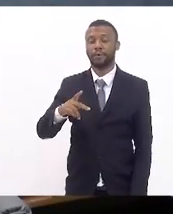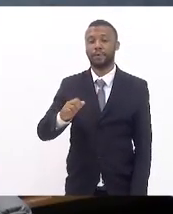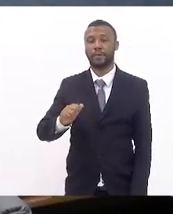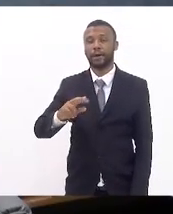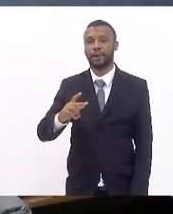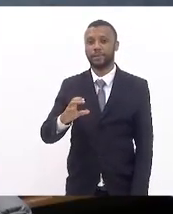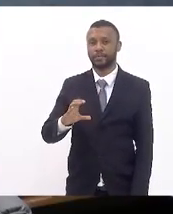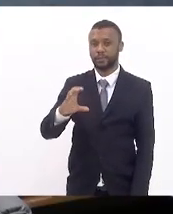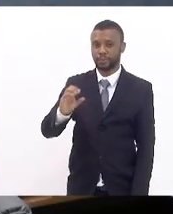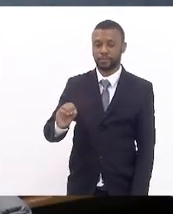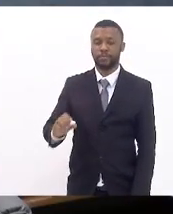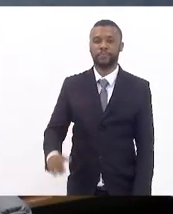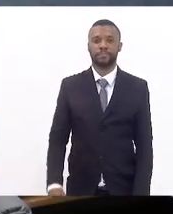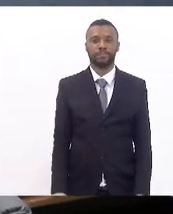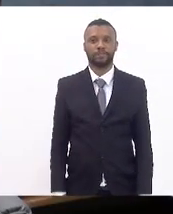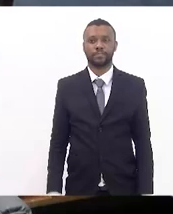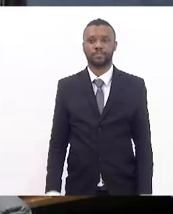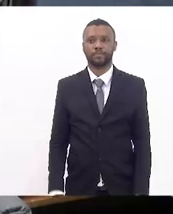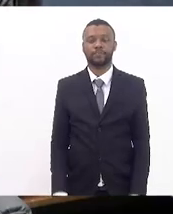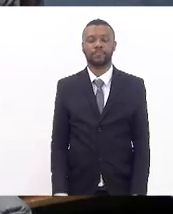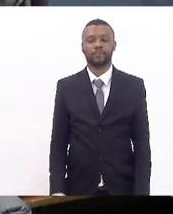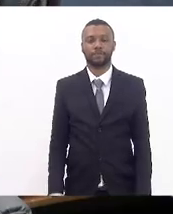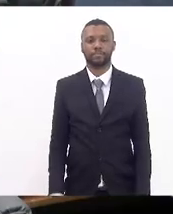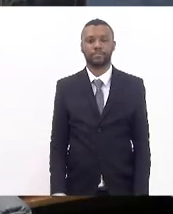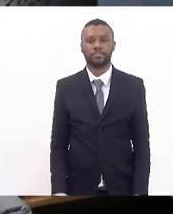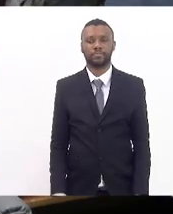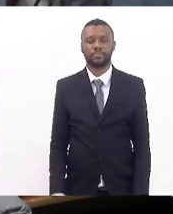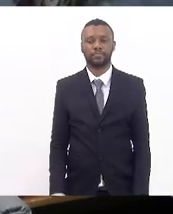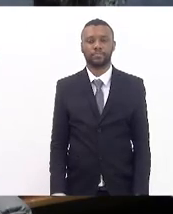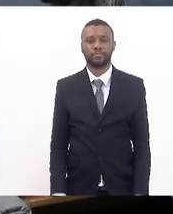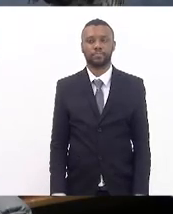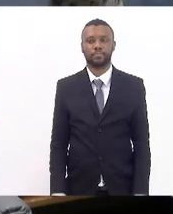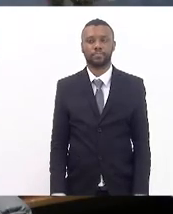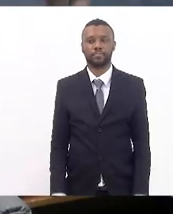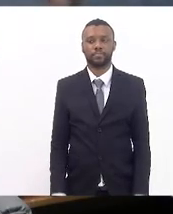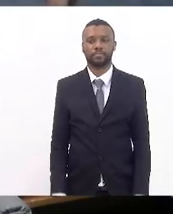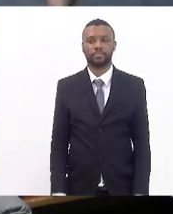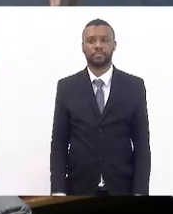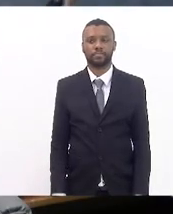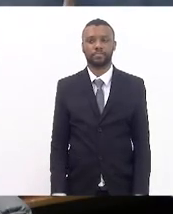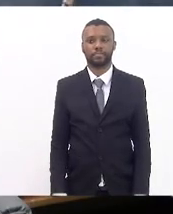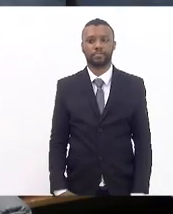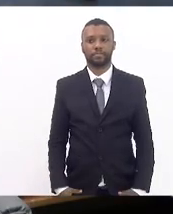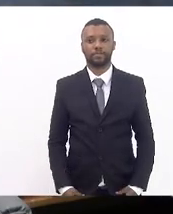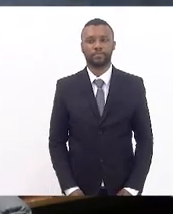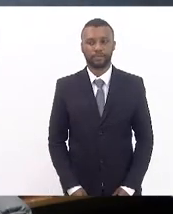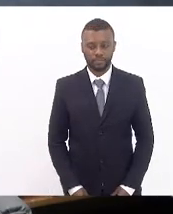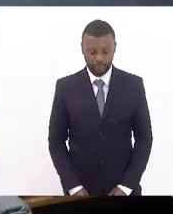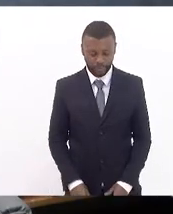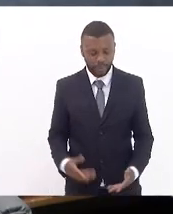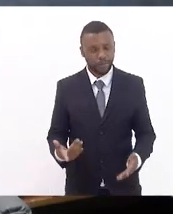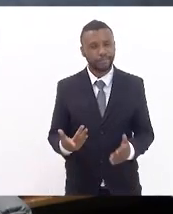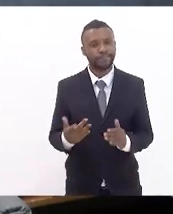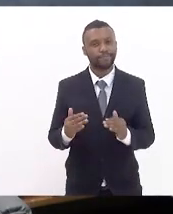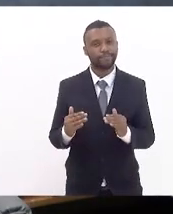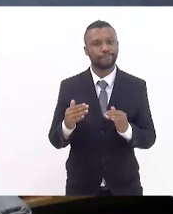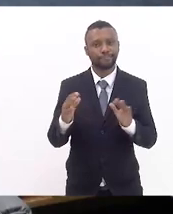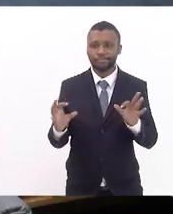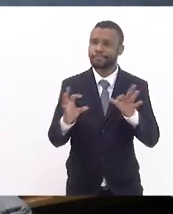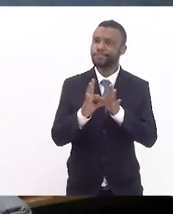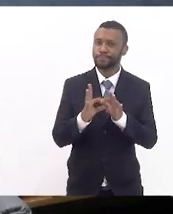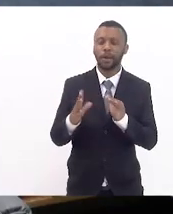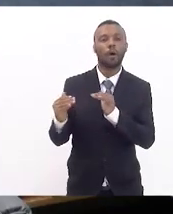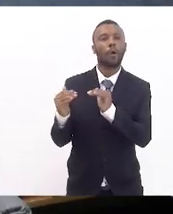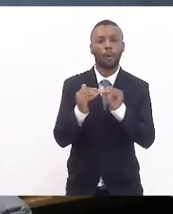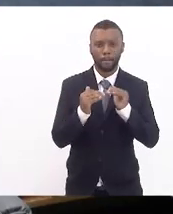É o segundo, hein? Senhor presidente, o parecer é pela juridicidade.